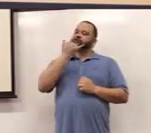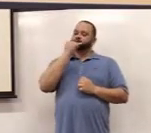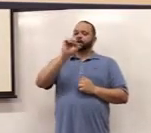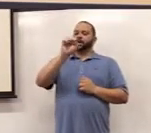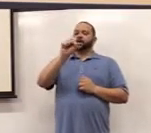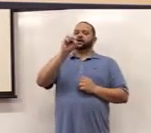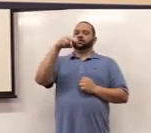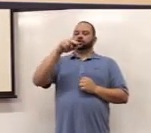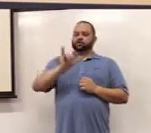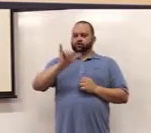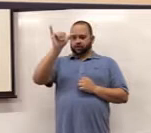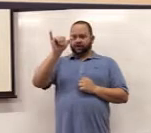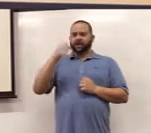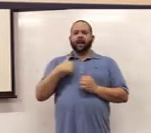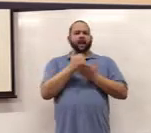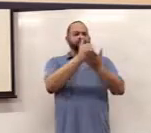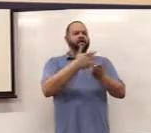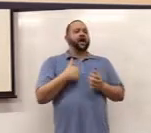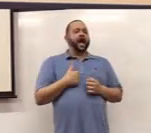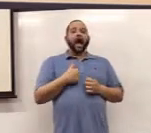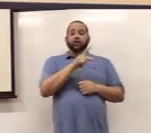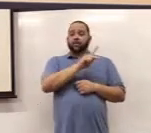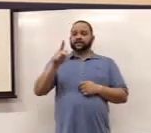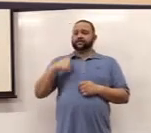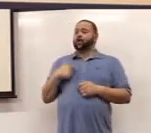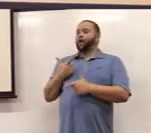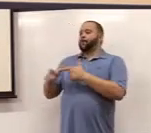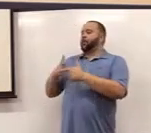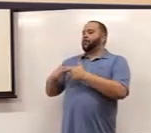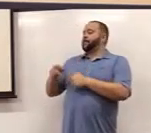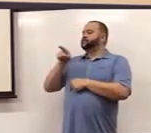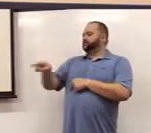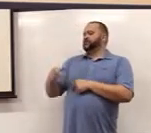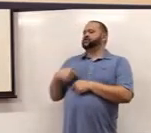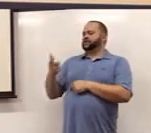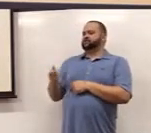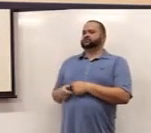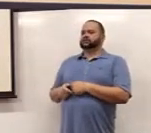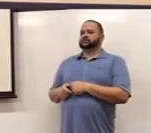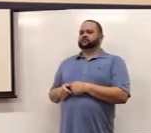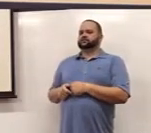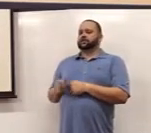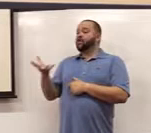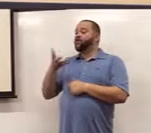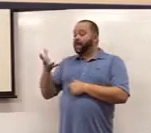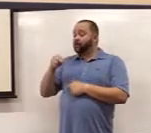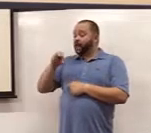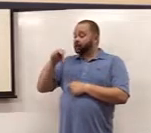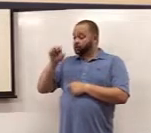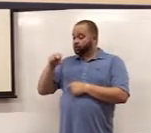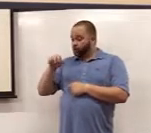japonês, falou: olha, isso é um problema técnico de vocês, vocês que se virem para resolver isso. Eu quero que a